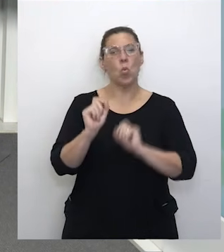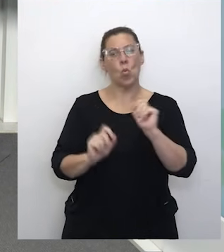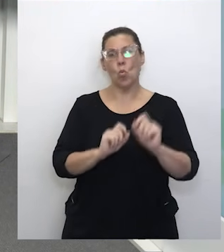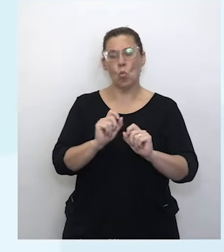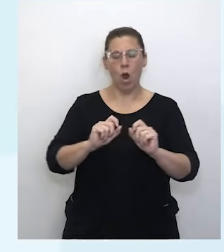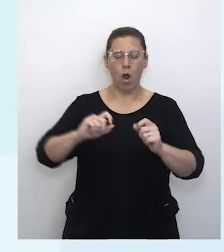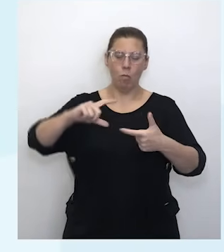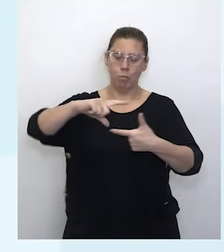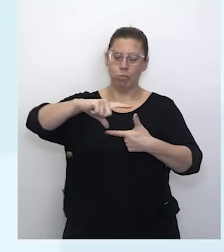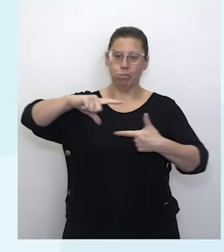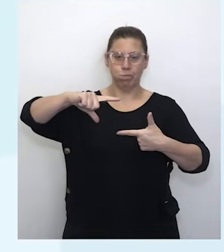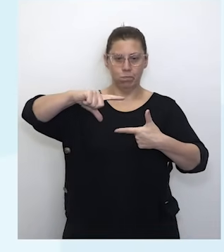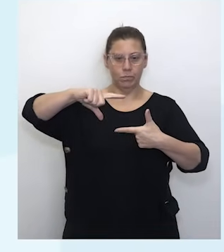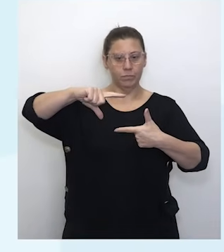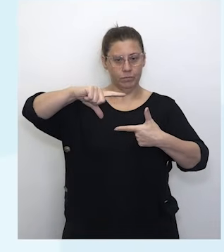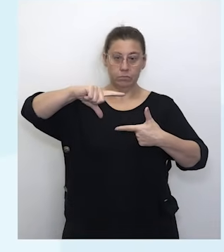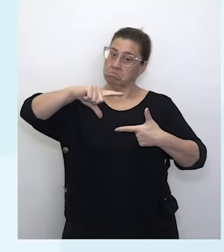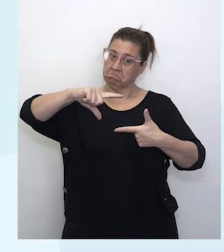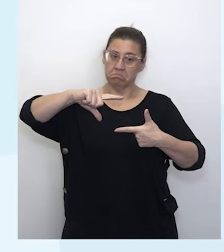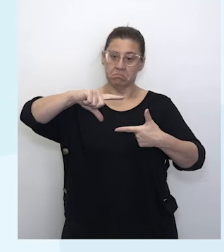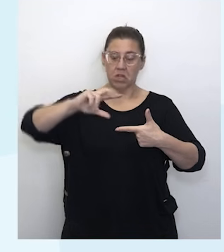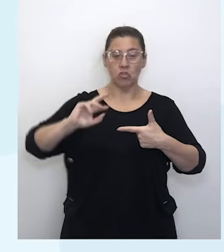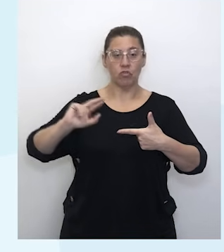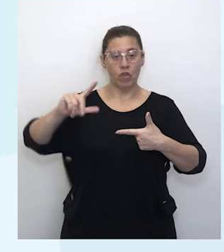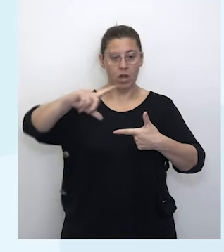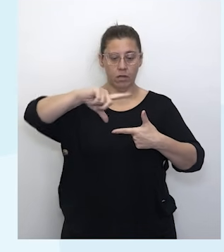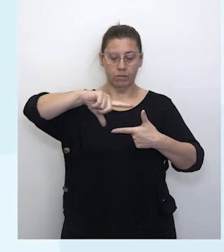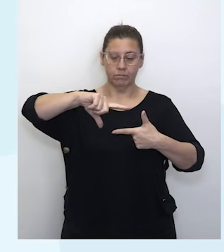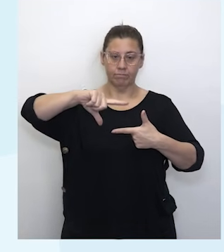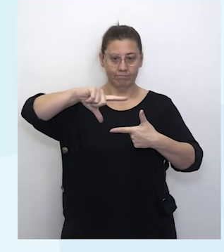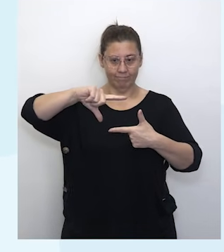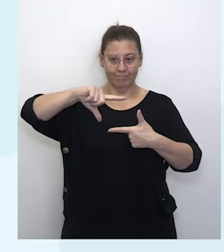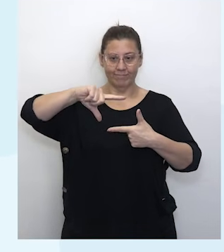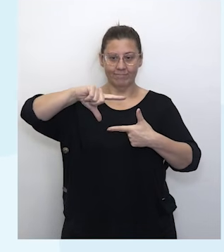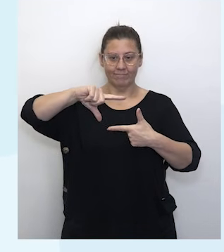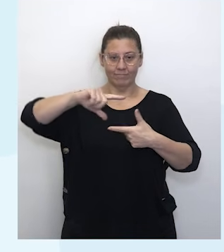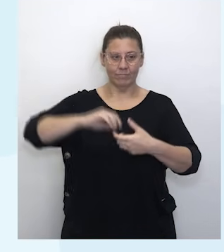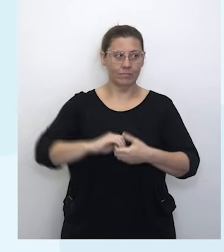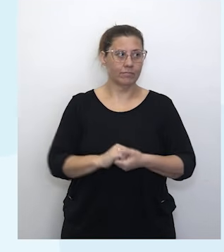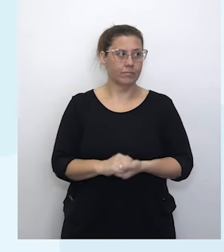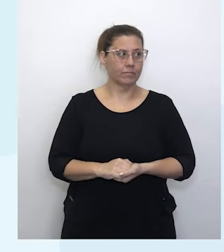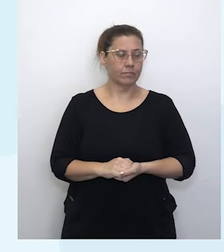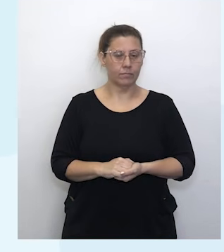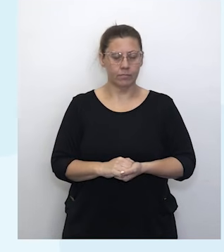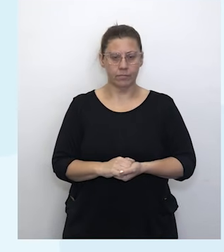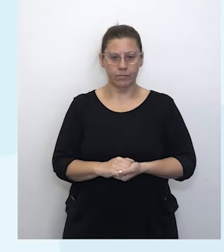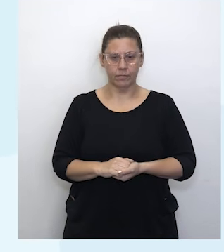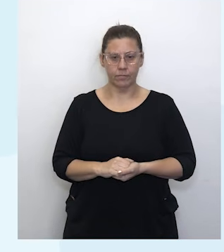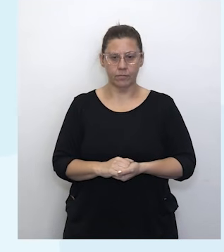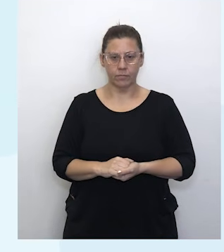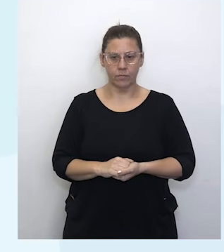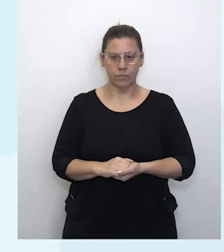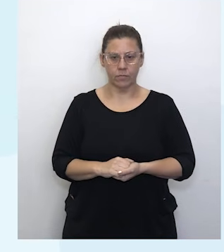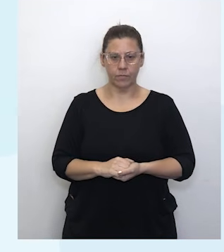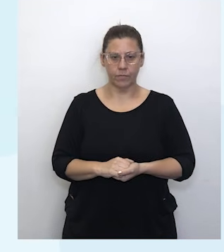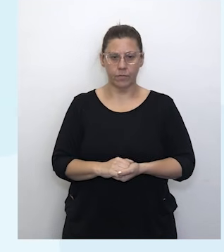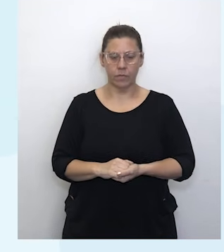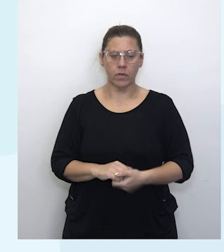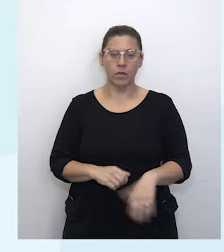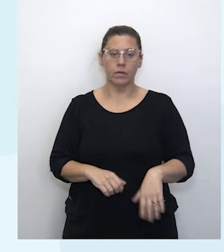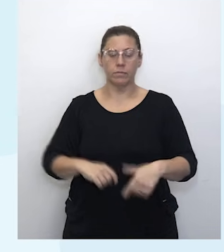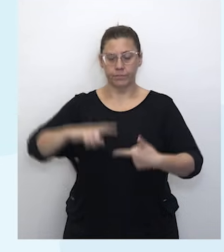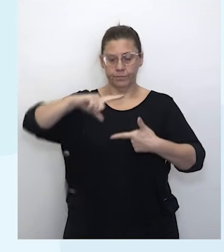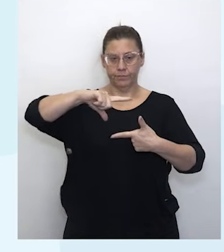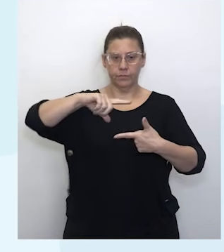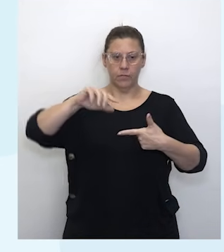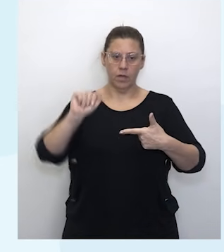Vivi. A e B são diferentes. Desenharia um retângulo. Um de tamanho A, um lado, né? Largura E o outro comprimento,